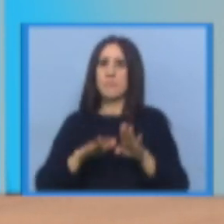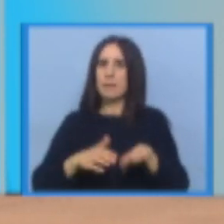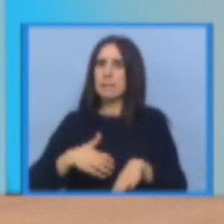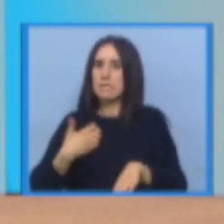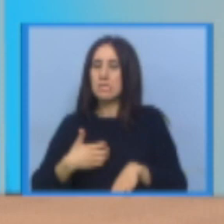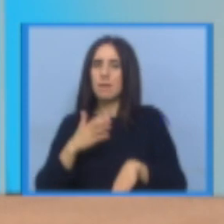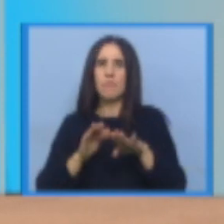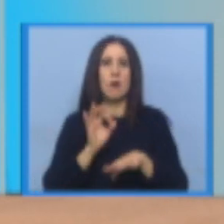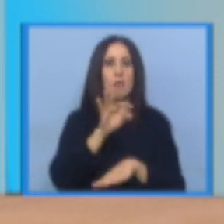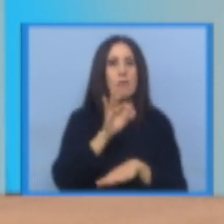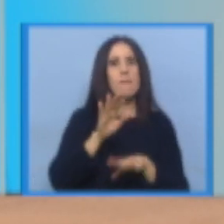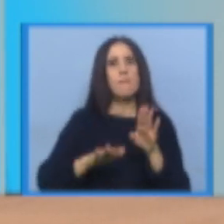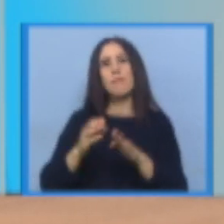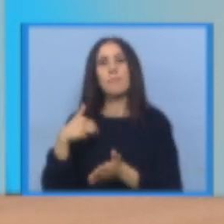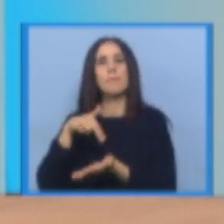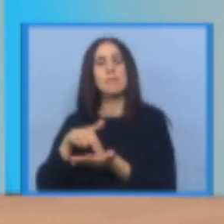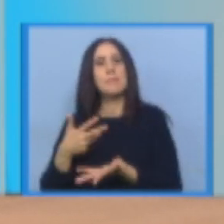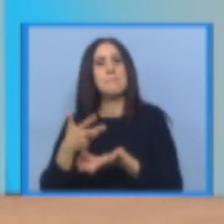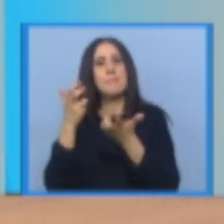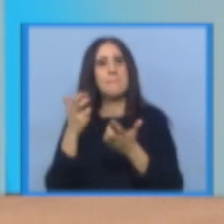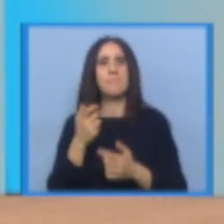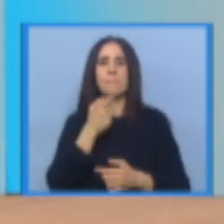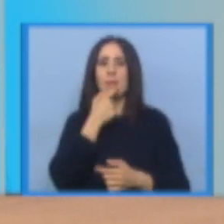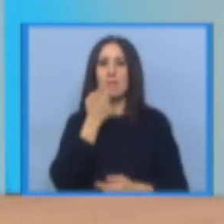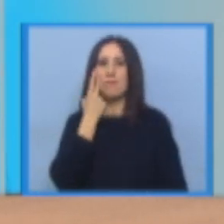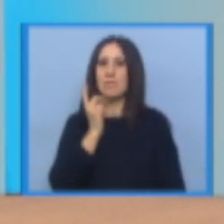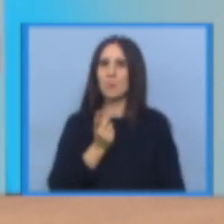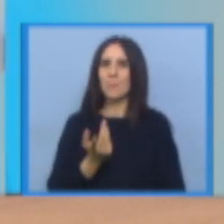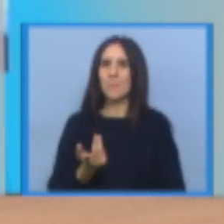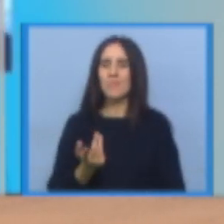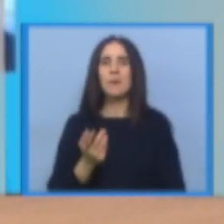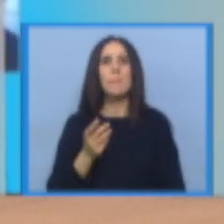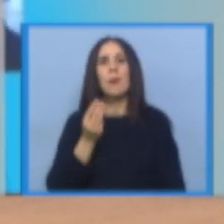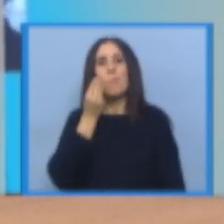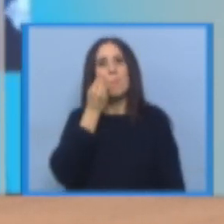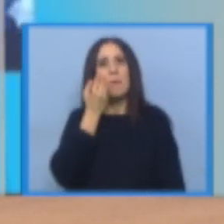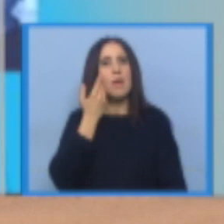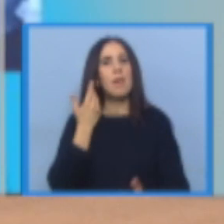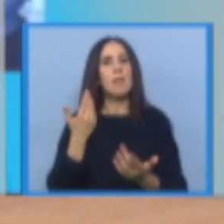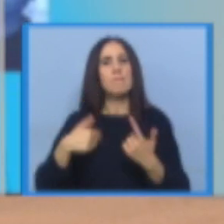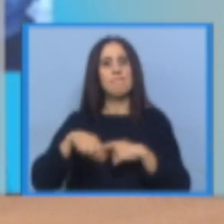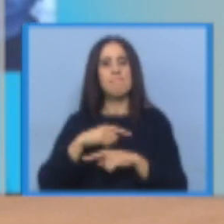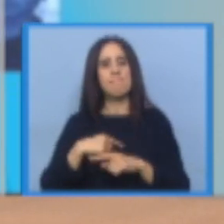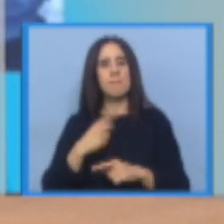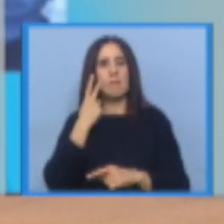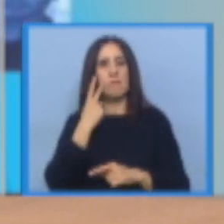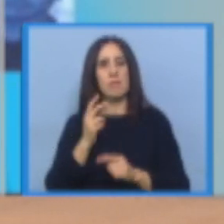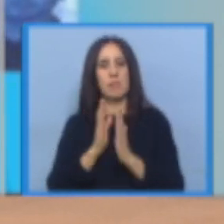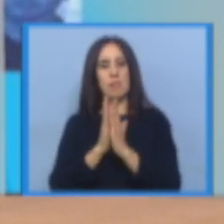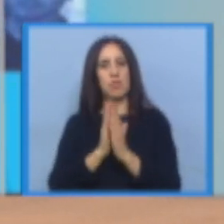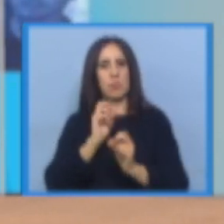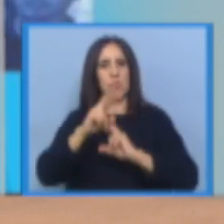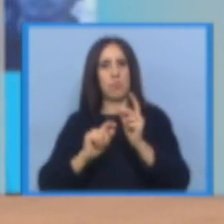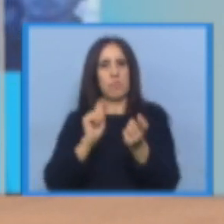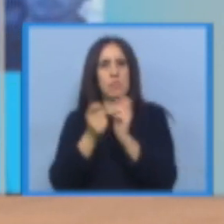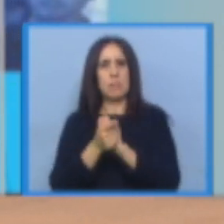às vezes dão sugestões, às vezes querem estar presentes e, portanto, é preciso viver isso. Mas isso é tudo um ensejo de renovação da vida da Igreja,